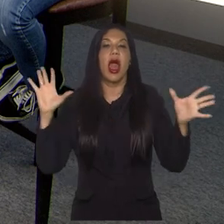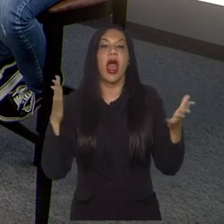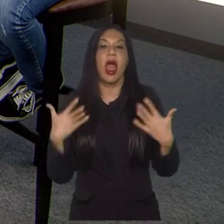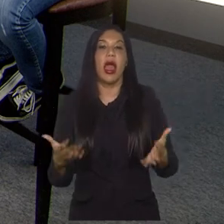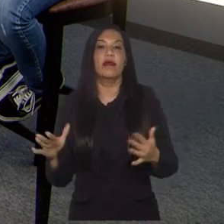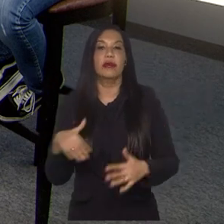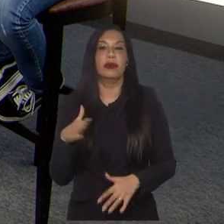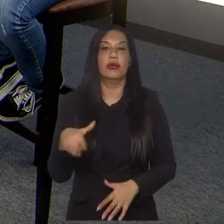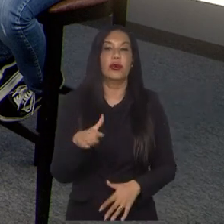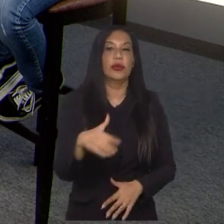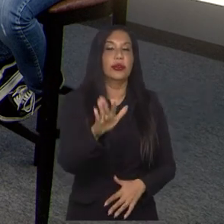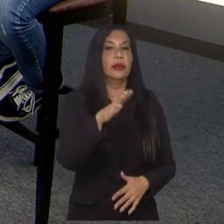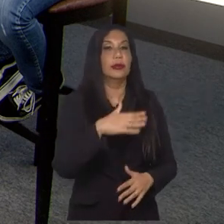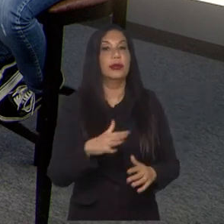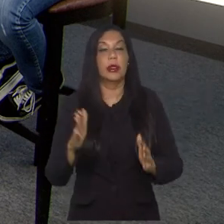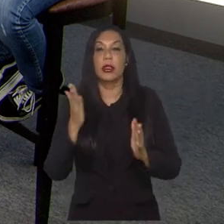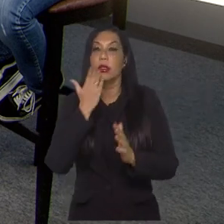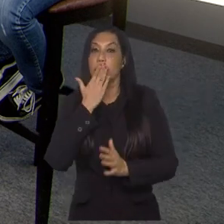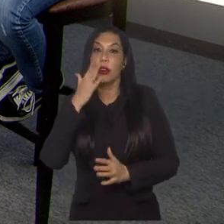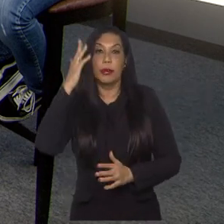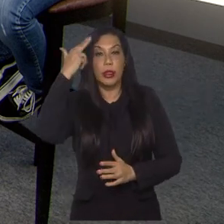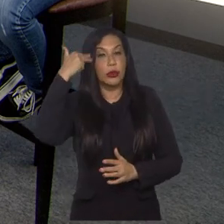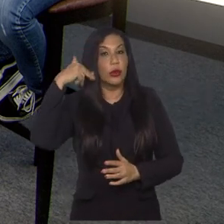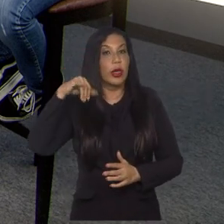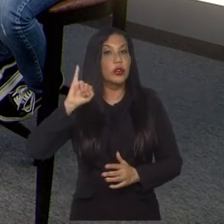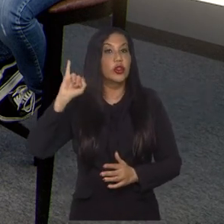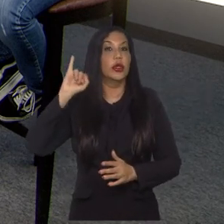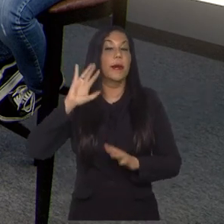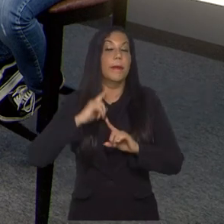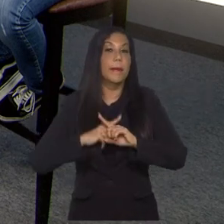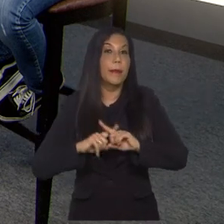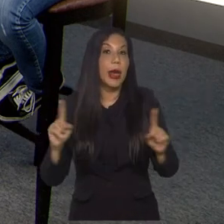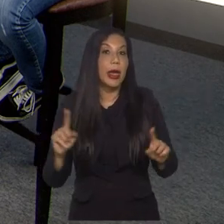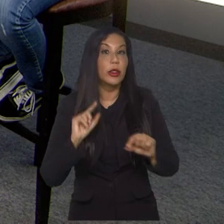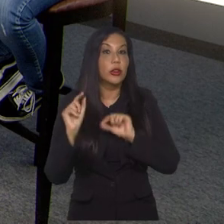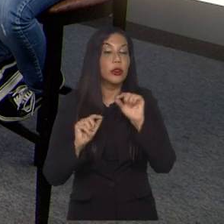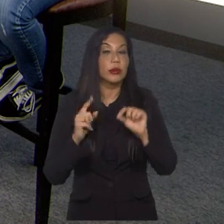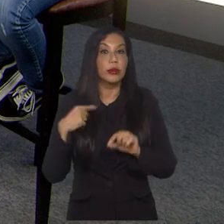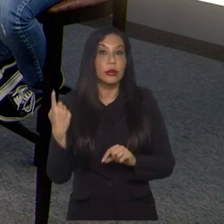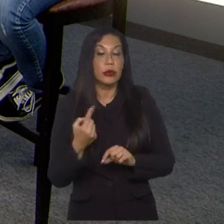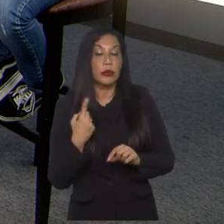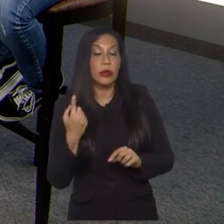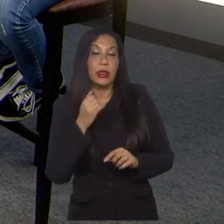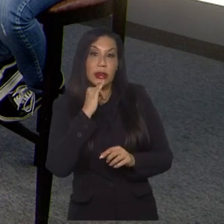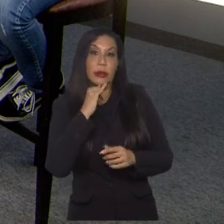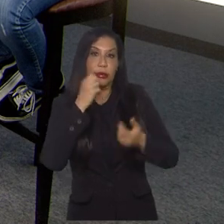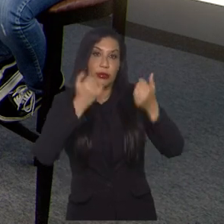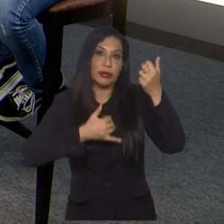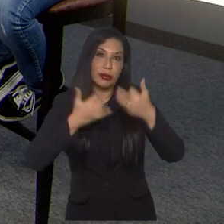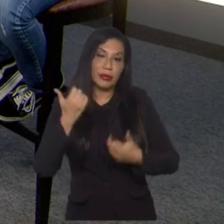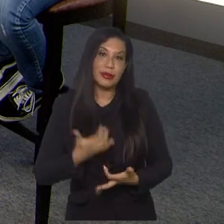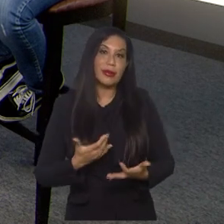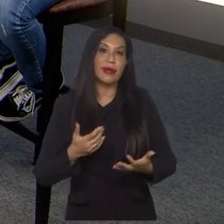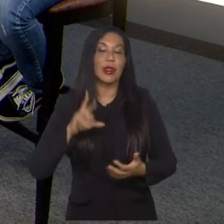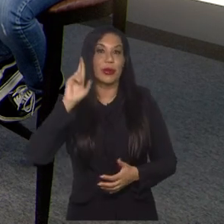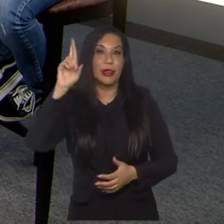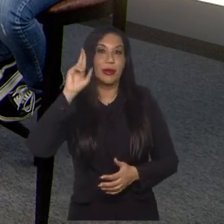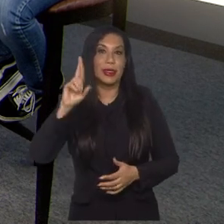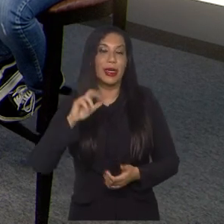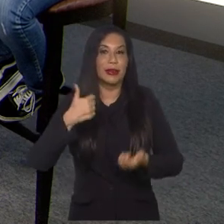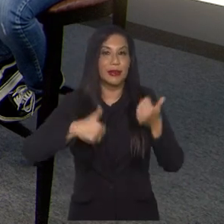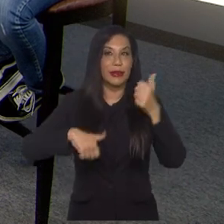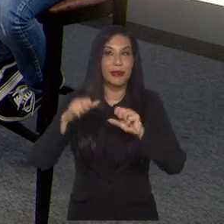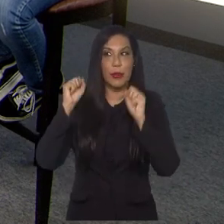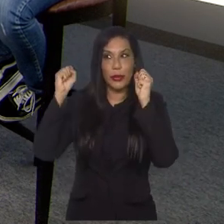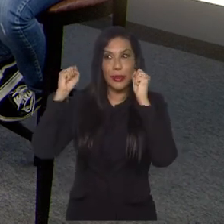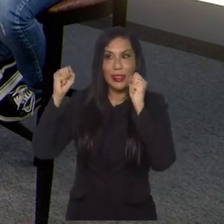mais fluida para a equipe do Haiti. Porém, é pouquíssimo provável, é dentro do nosso realismo aqui, que a gente também tem esse compromisso. Vamos torcer